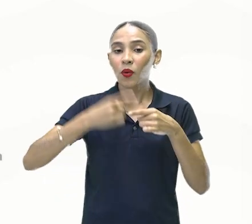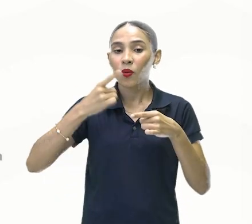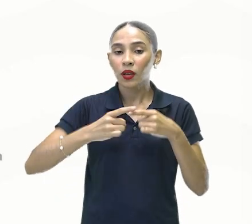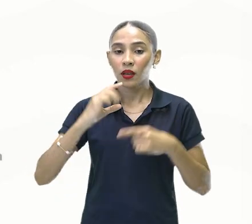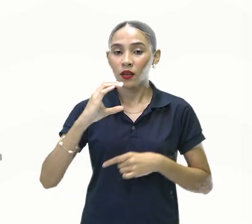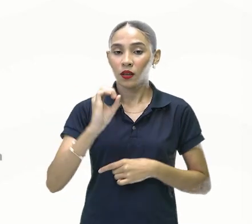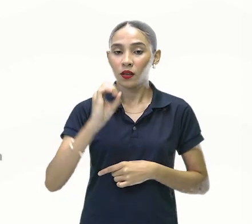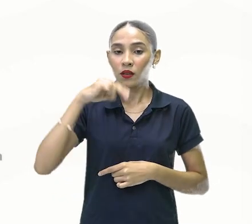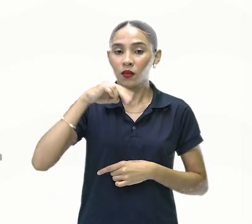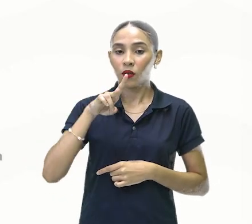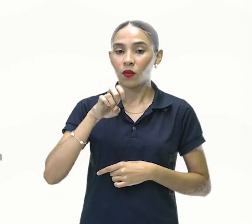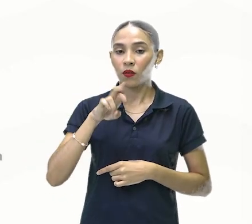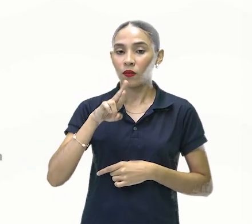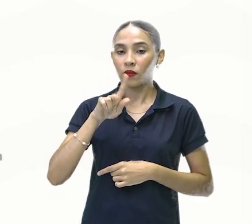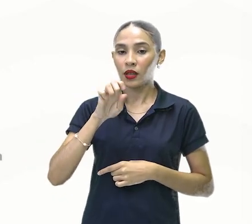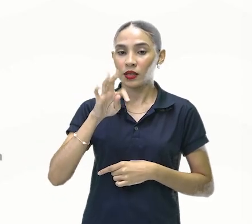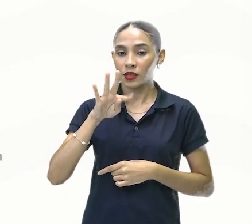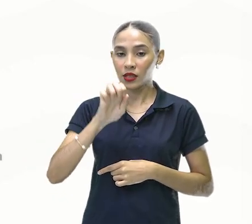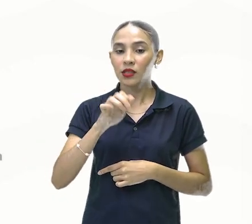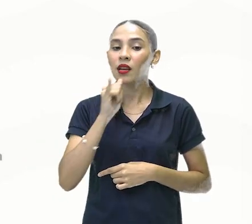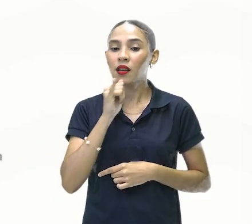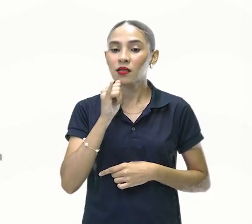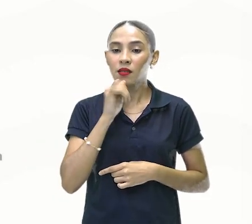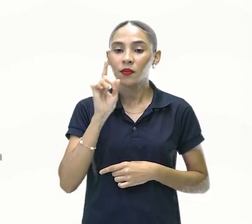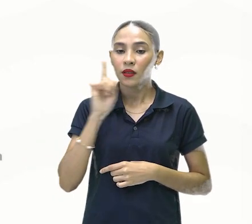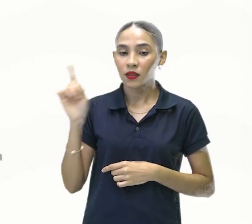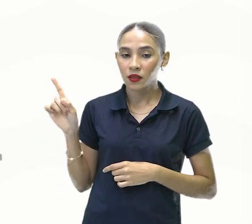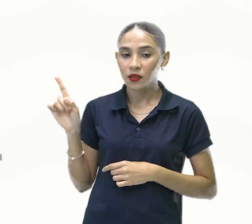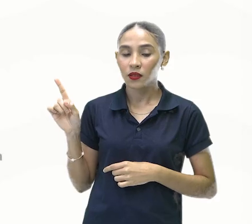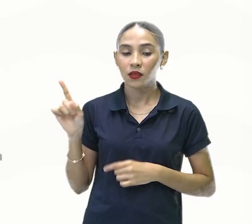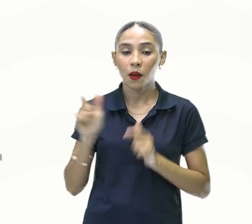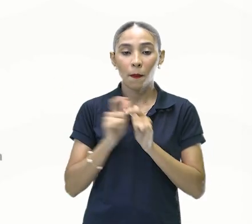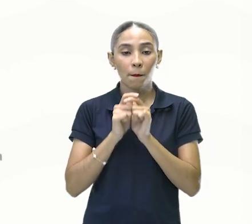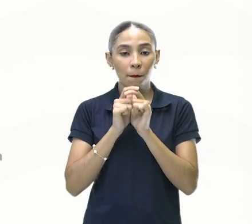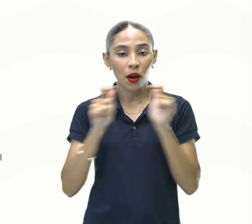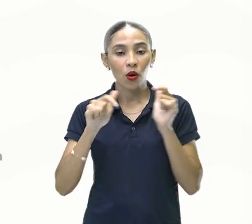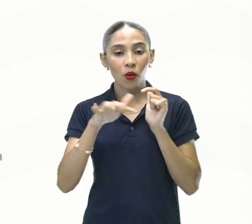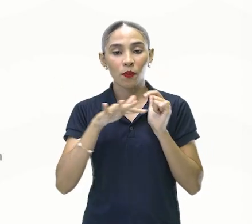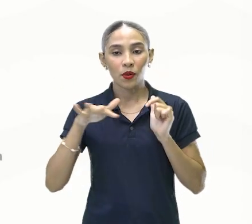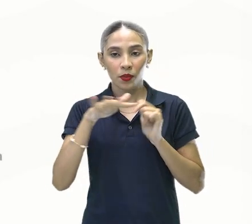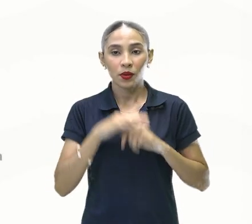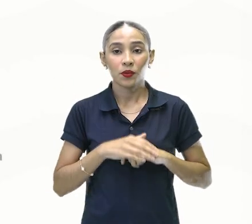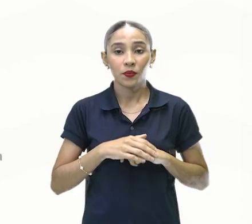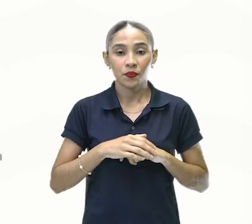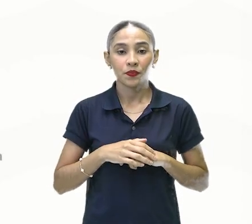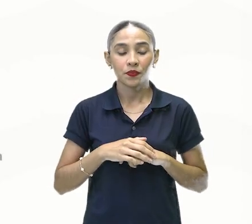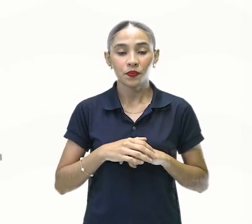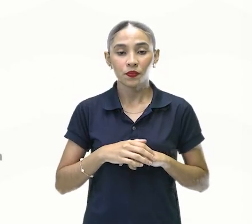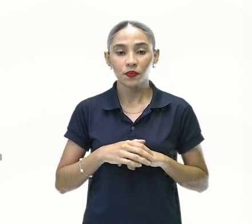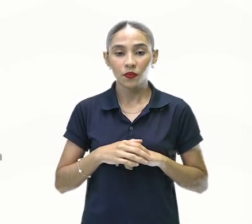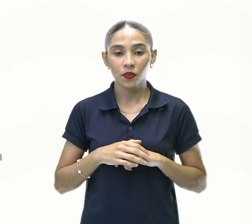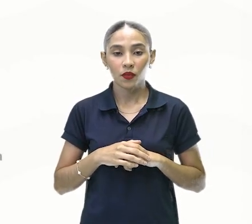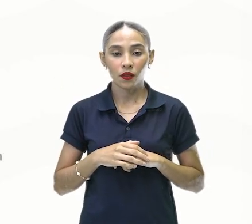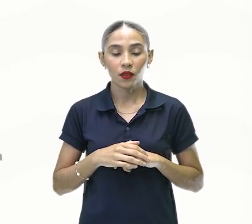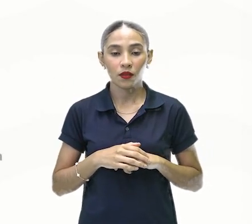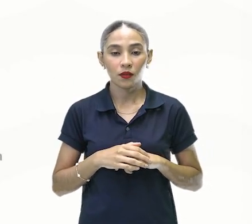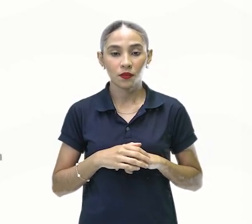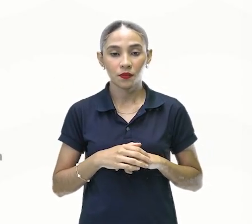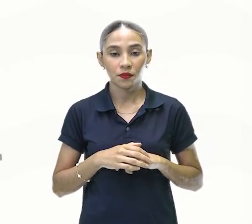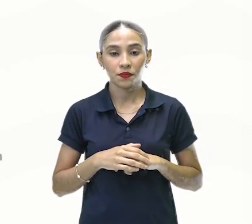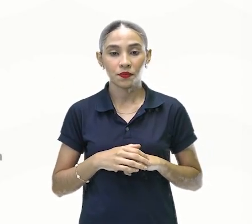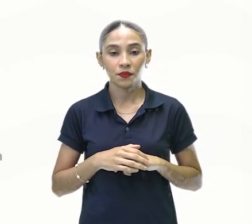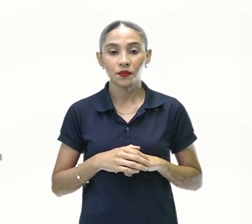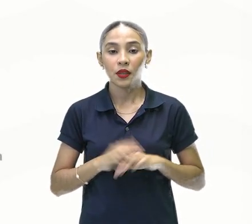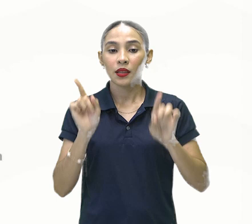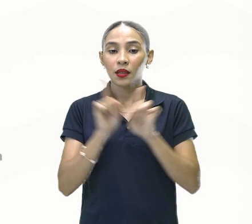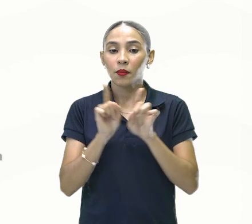Mas é convergente por causa disso aqui, pessoal. O índice de refração da lente é maior do que o do meio, tá certo?